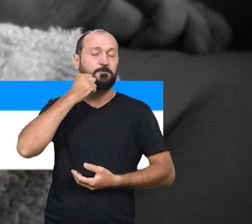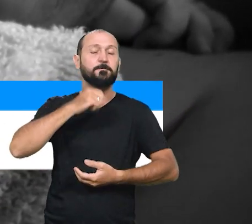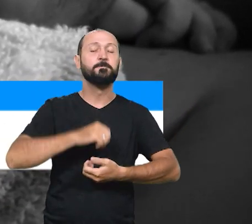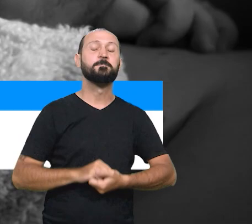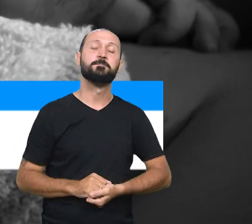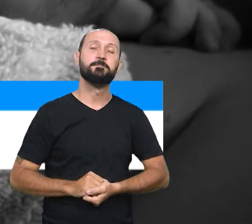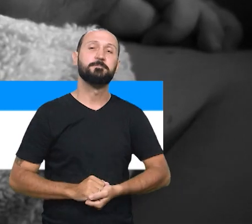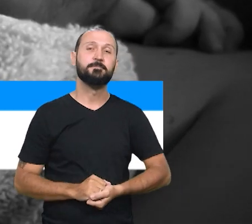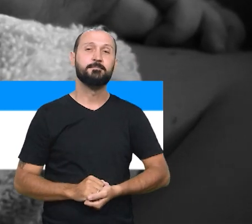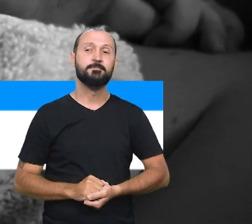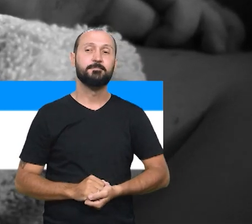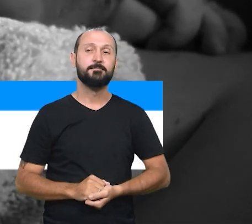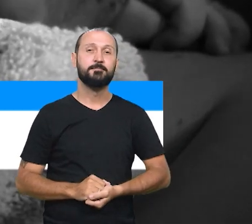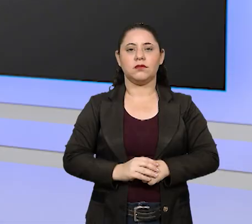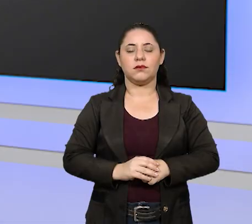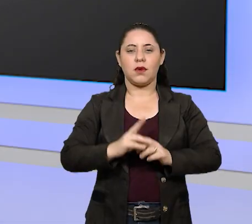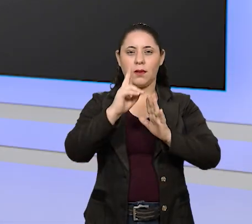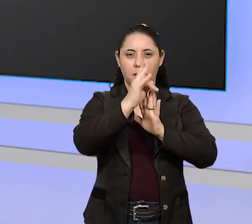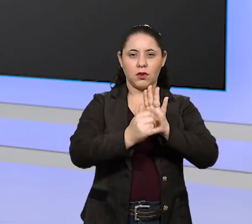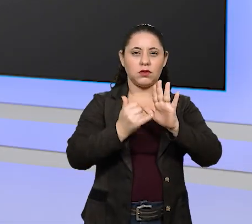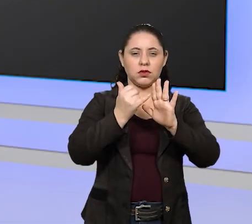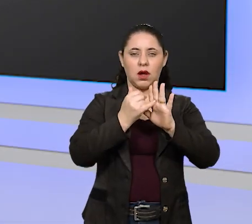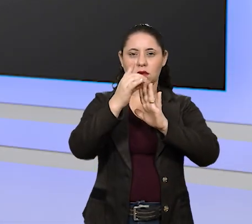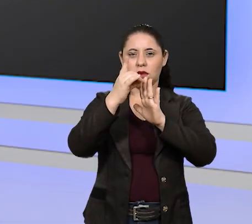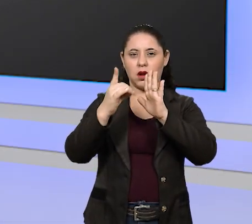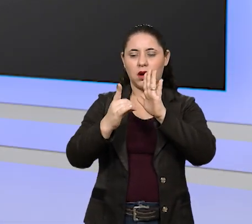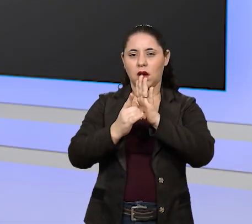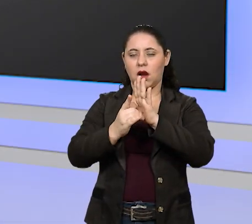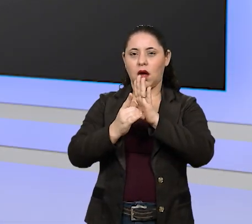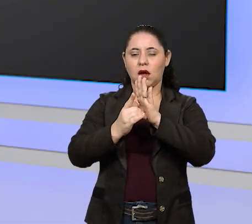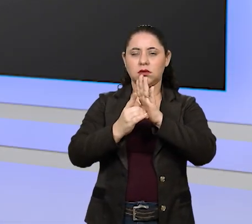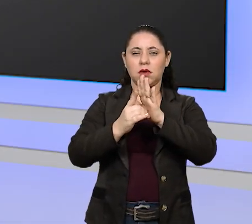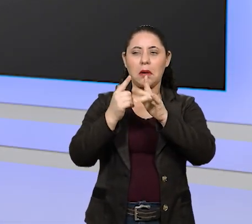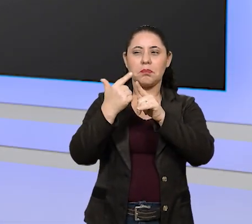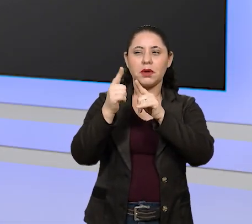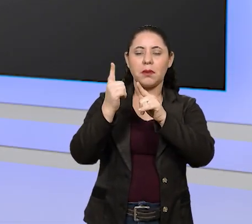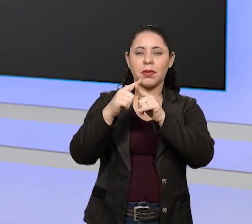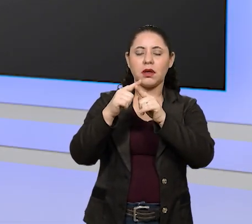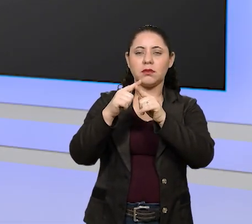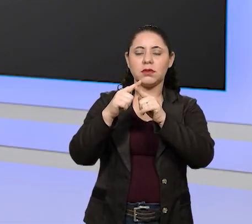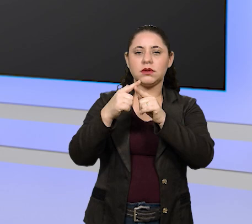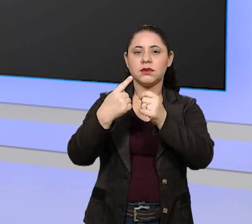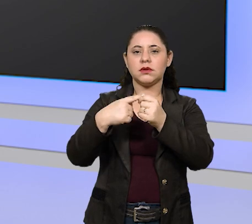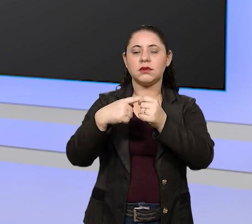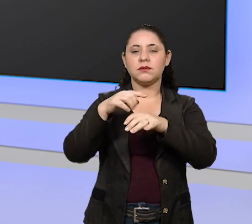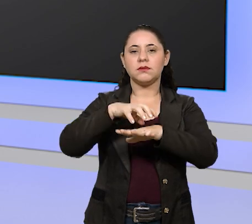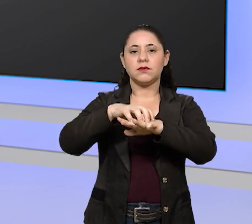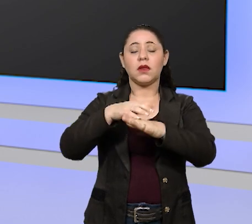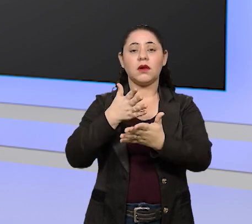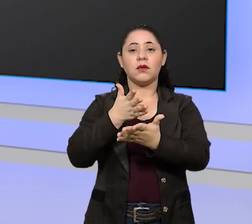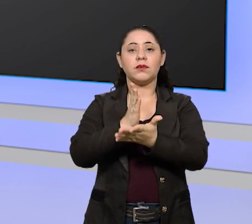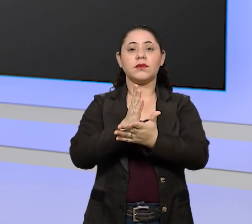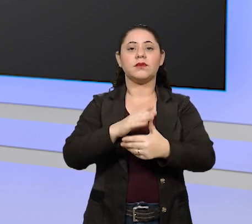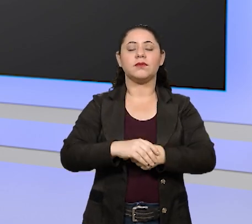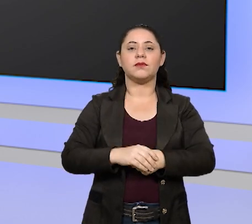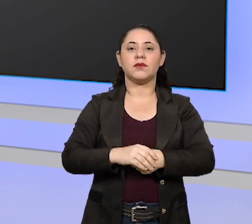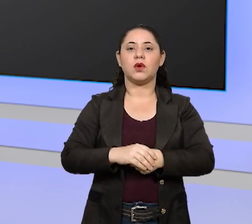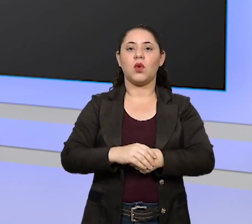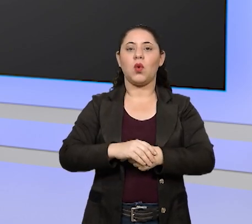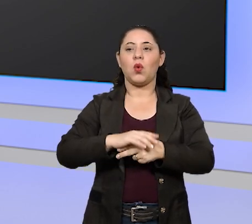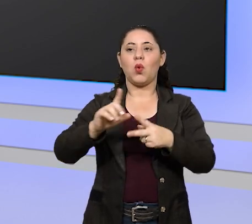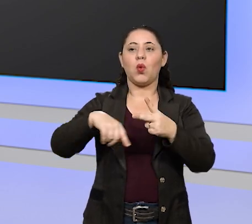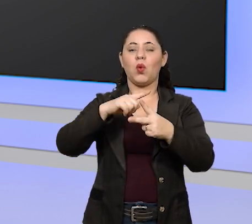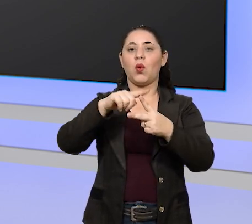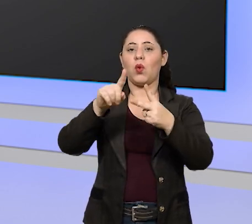filhos biológicos e adotivos. Projeto que decreta o estado de calamidade em Naviraí é aprovado.